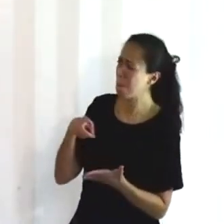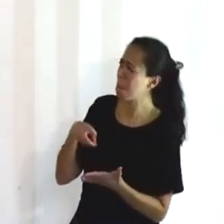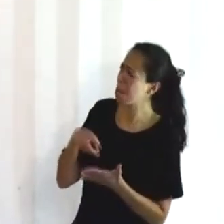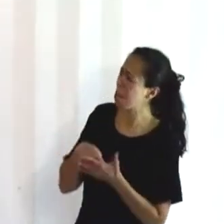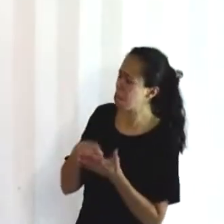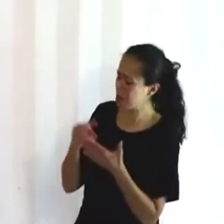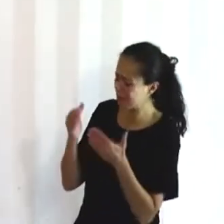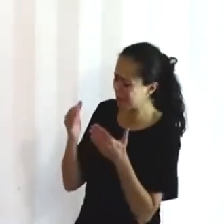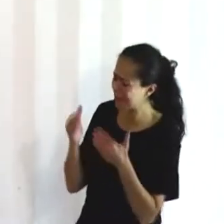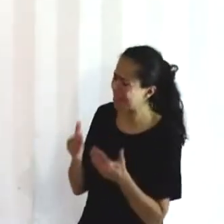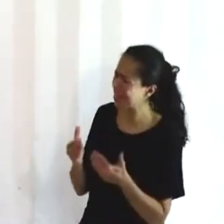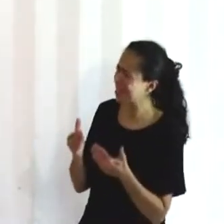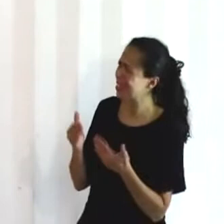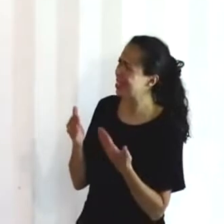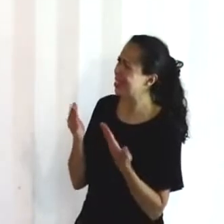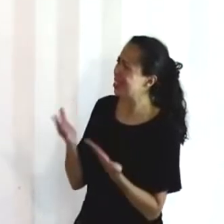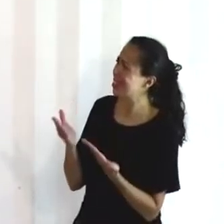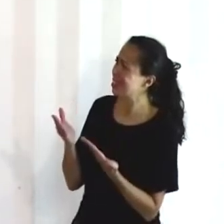reverentemente,